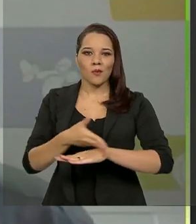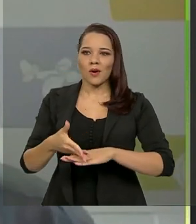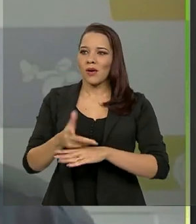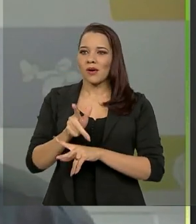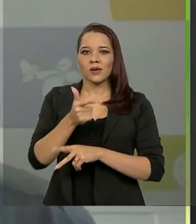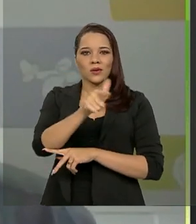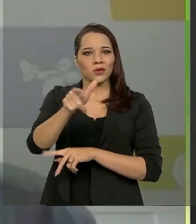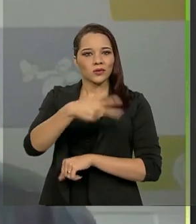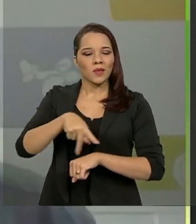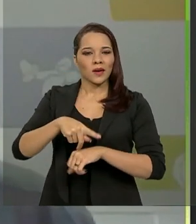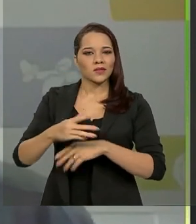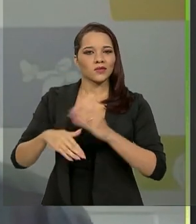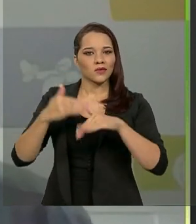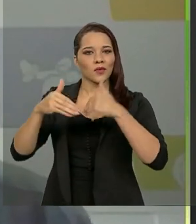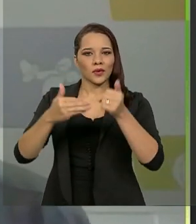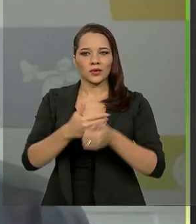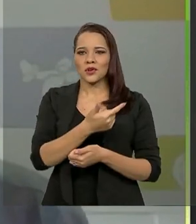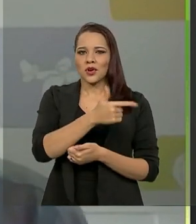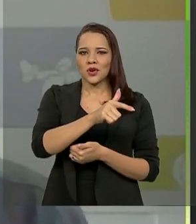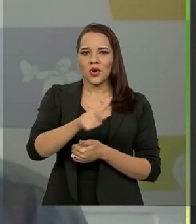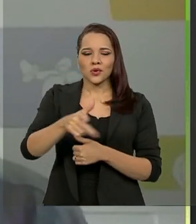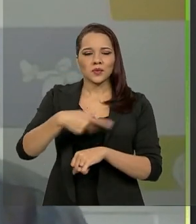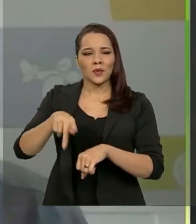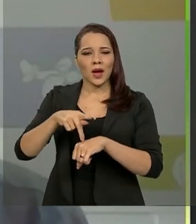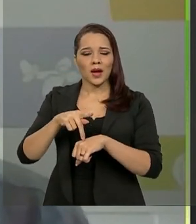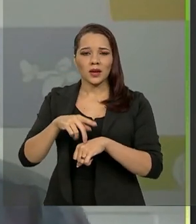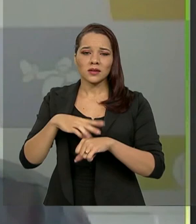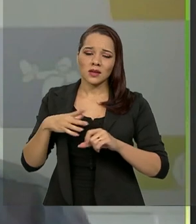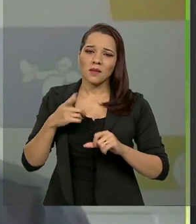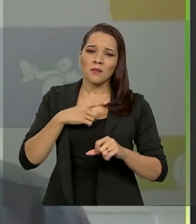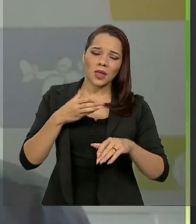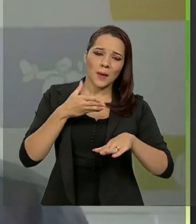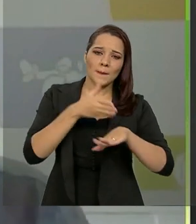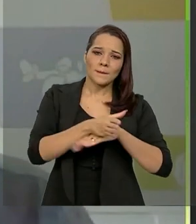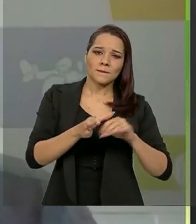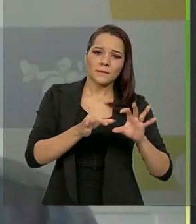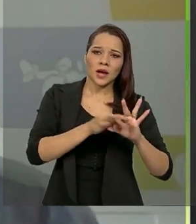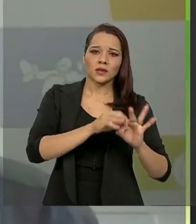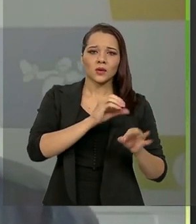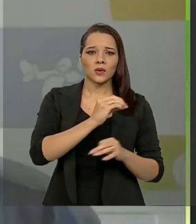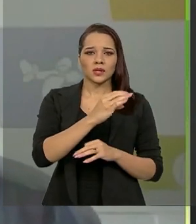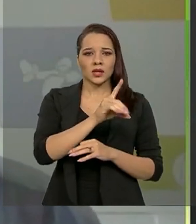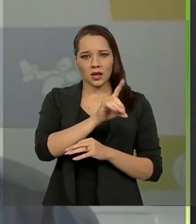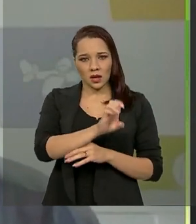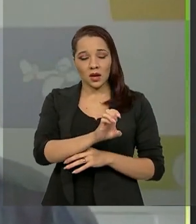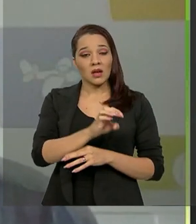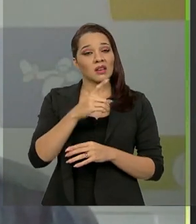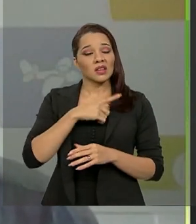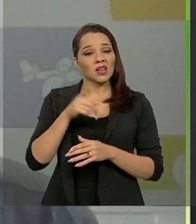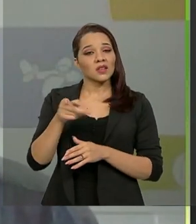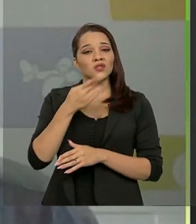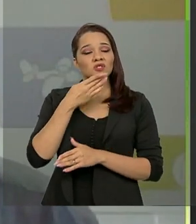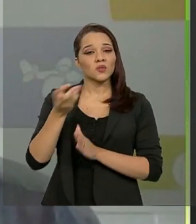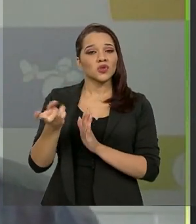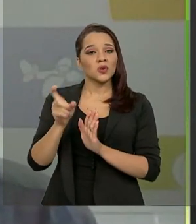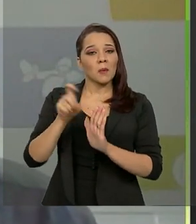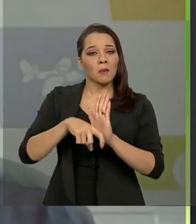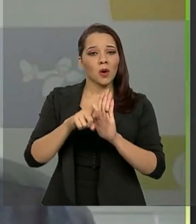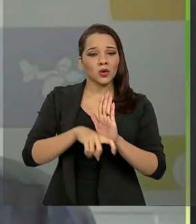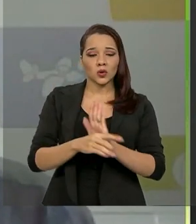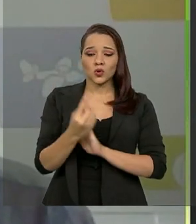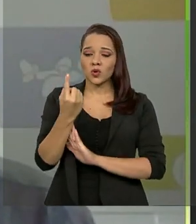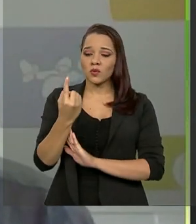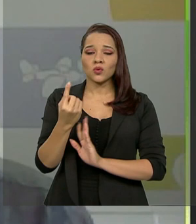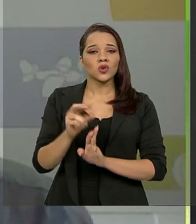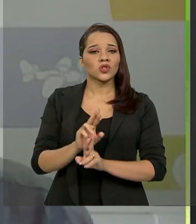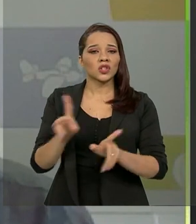países desenvolvidos e nos países membros da OCDE, os quais têm essa tributação do consumo sob a forma